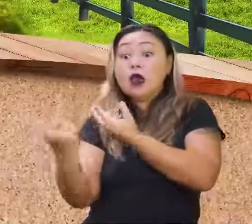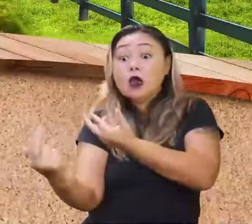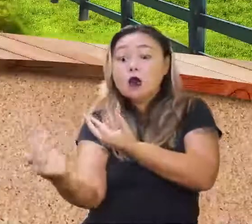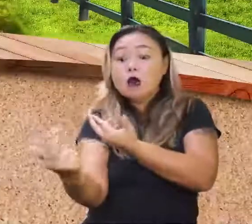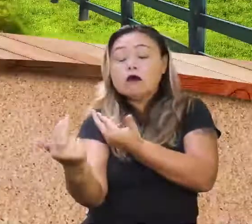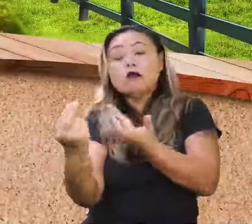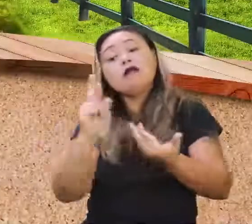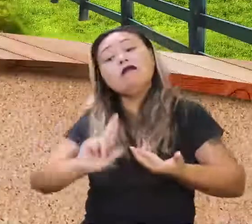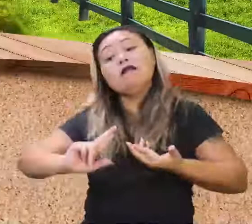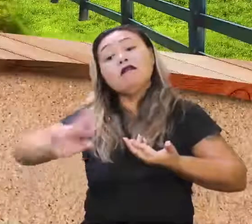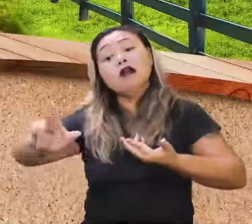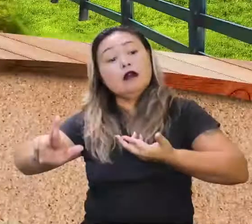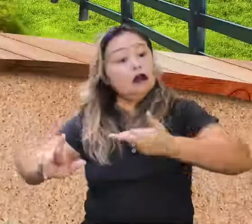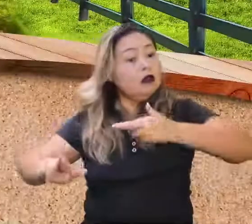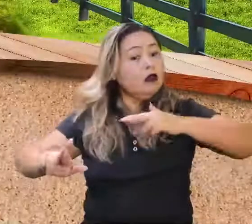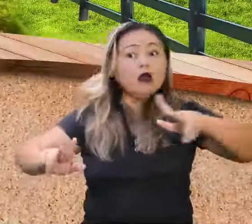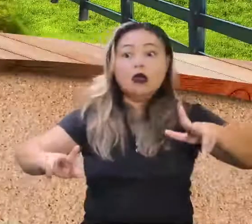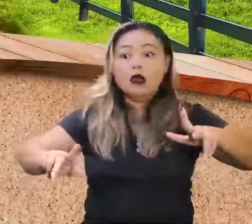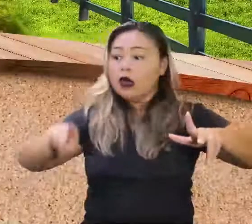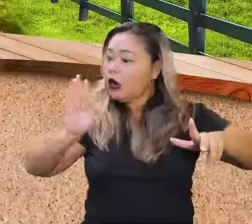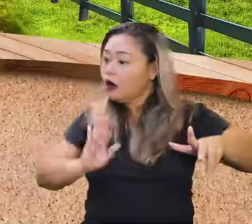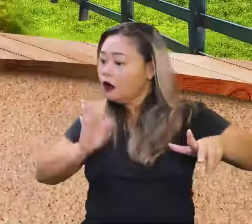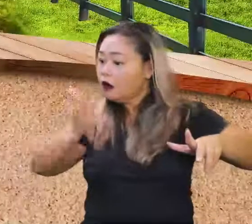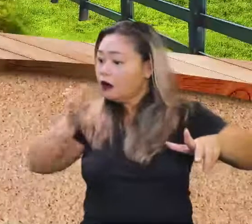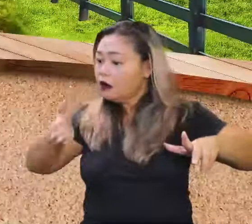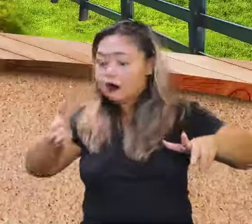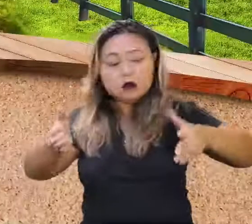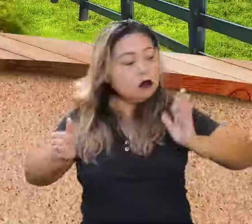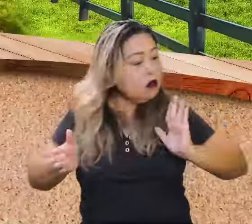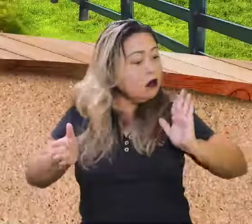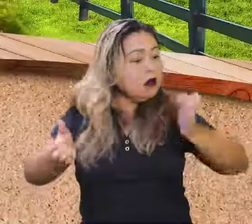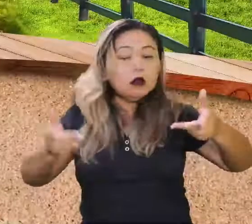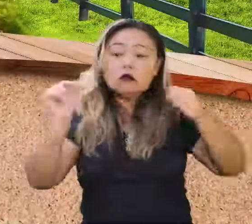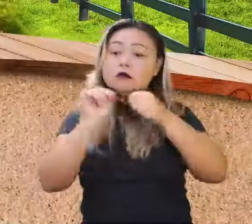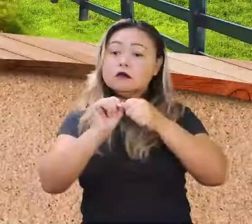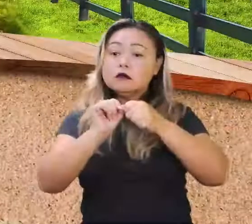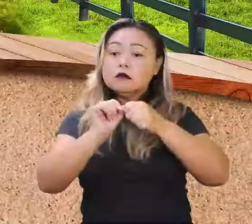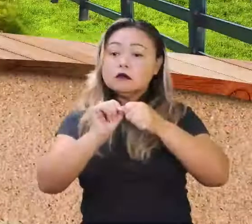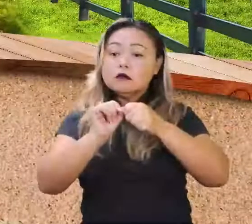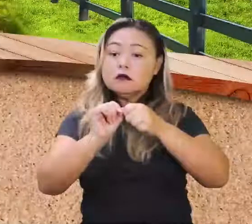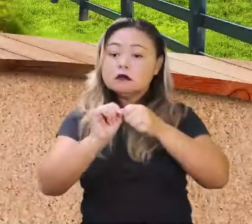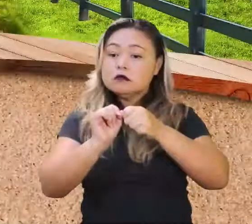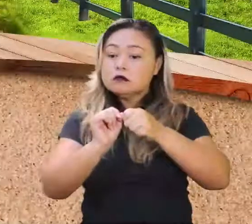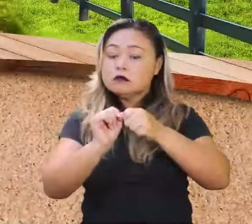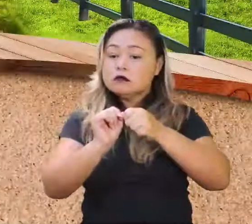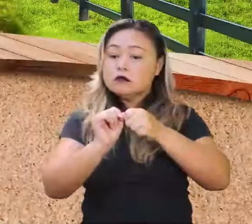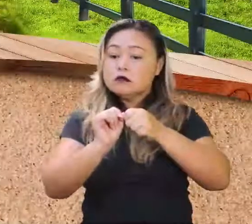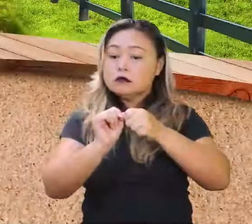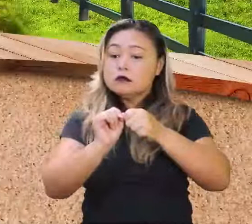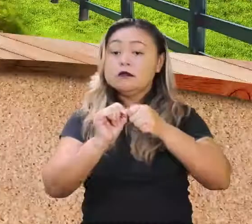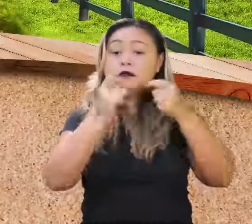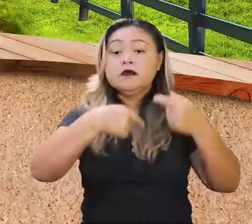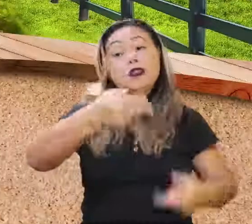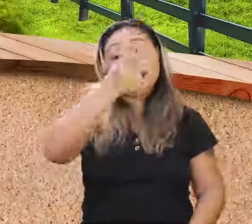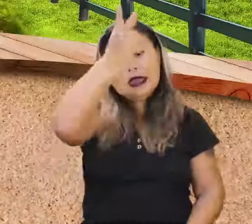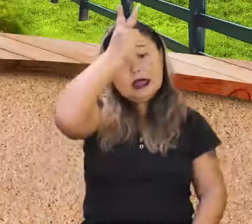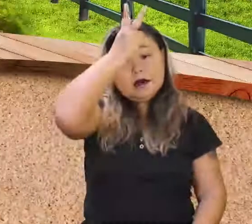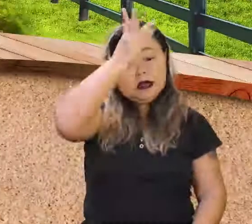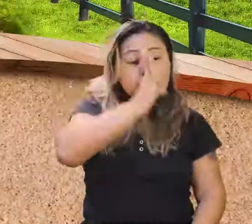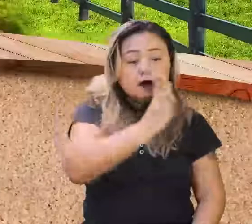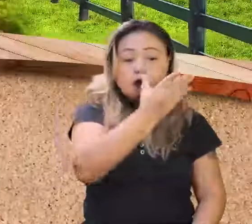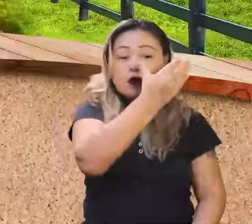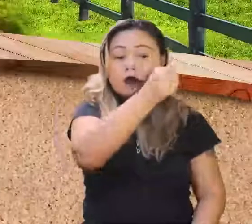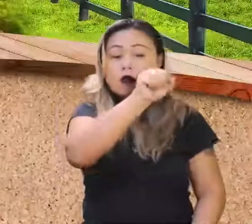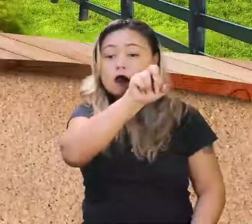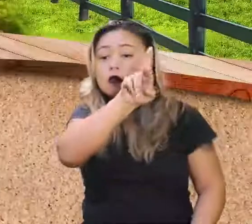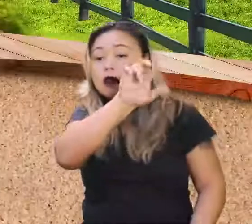semelhança, tem as diferenças dentro do que é realizado para a criação de cabras. E essa